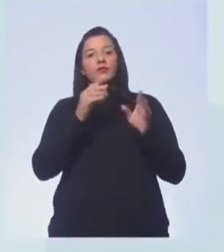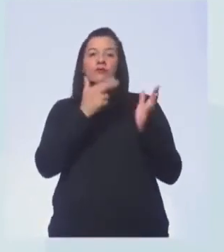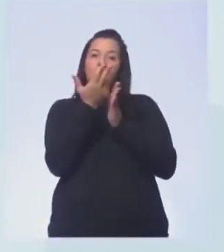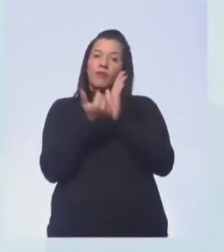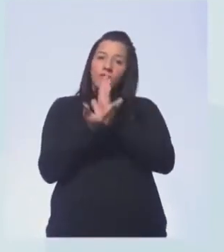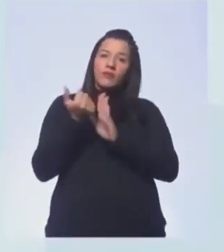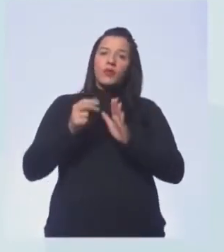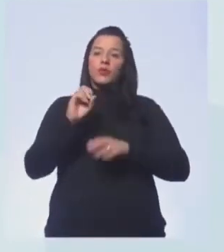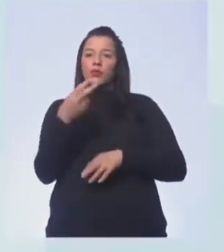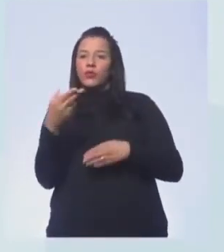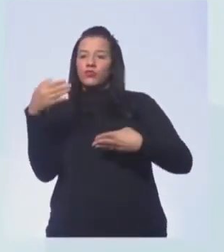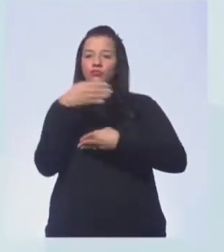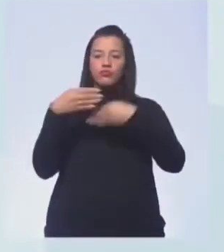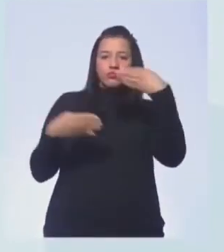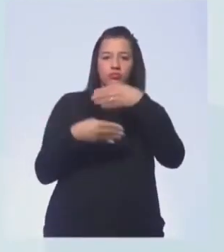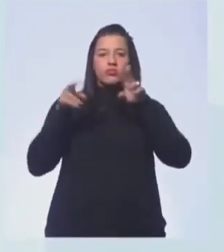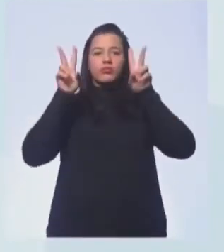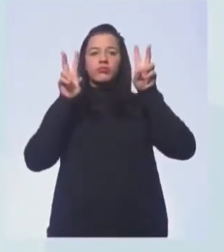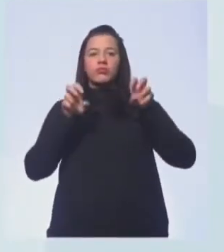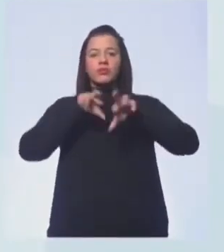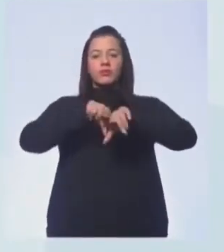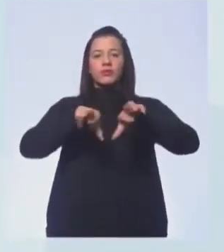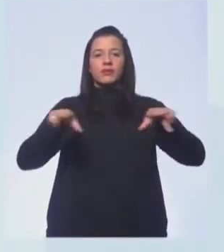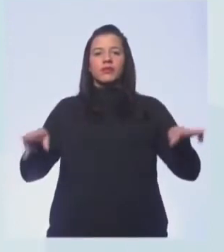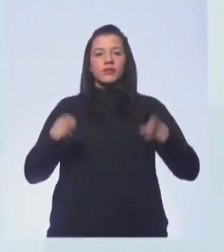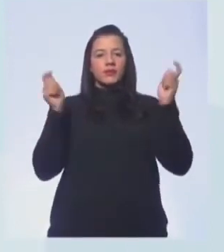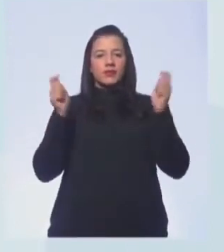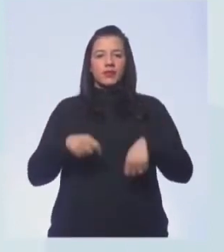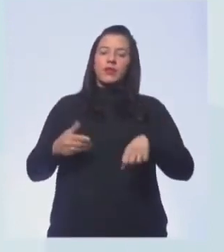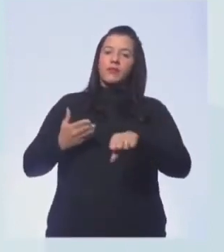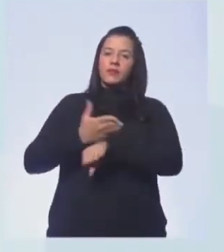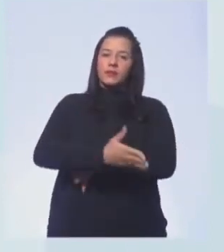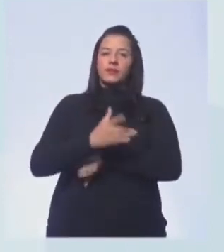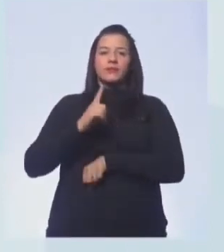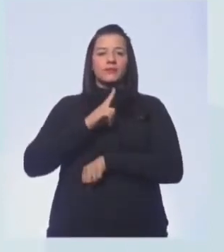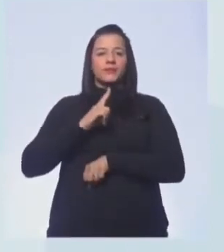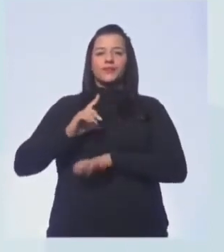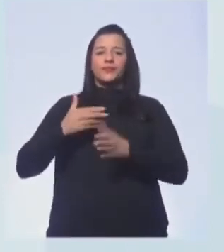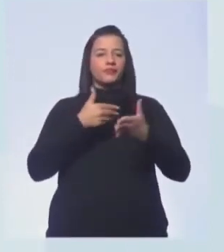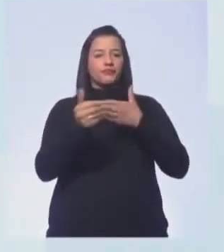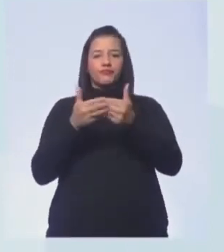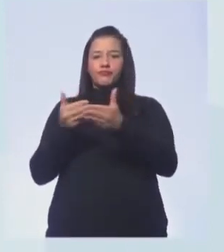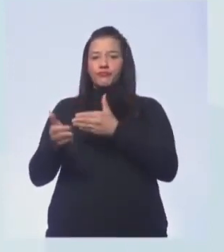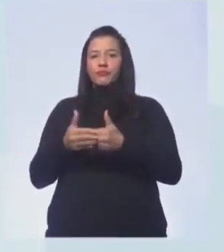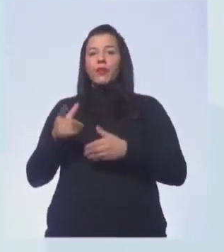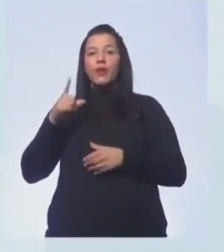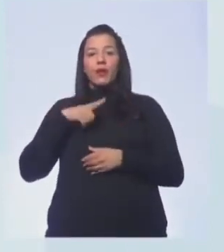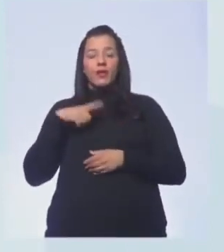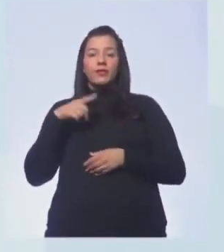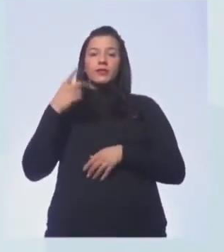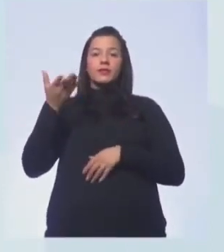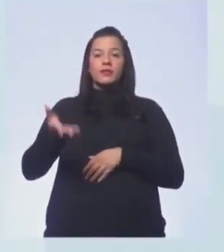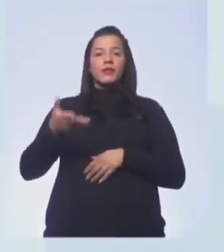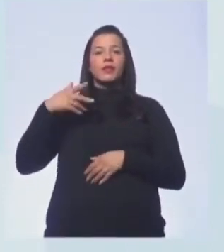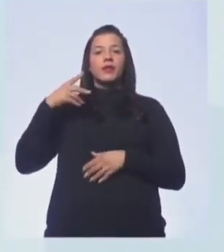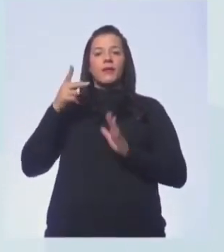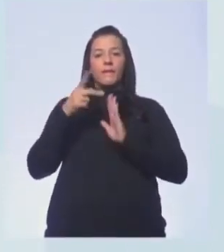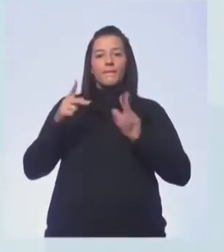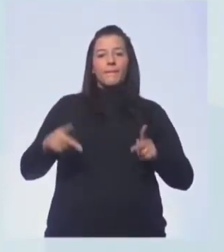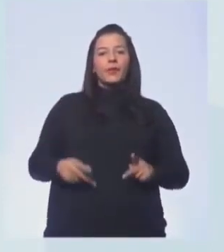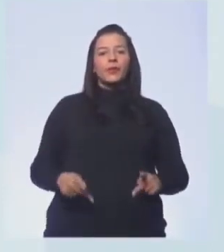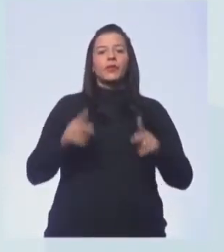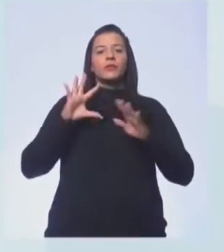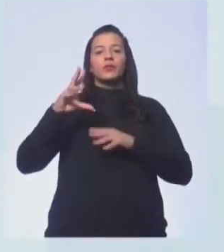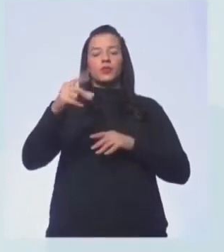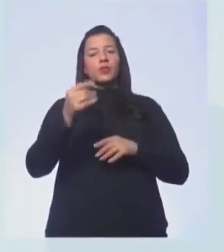ou slides de temas variados que podem ser acessados a qualquer hora, como o podcast. Esse tipo de programa tem se tornado popular por sua praticidade,